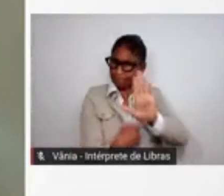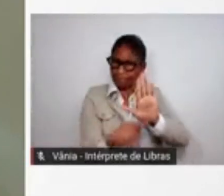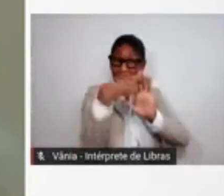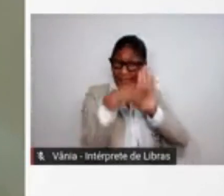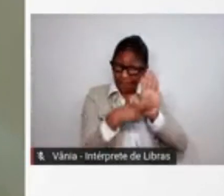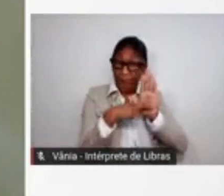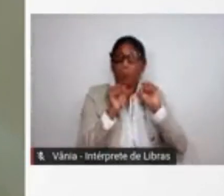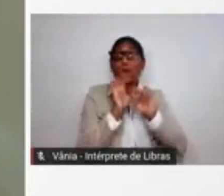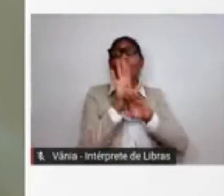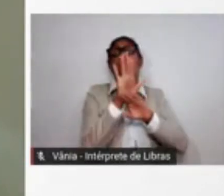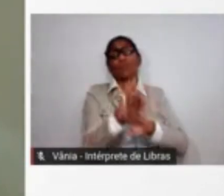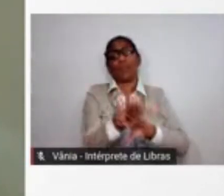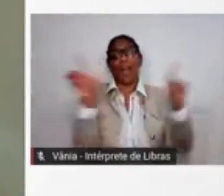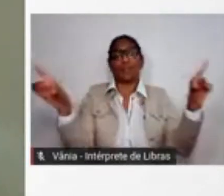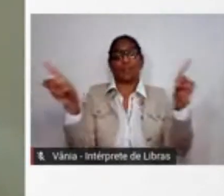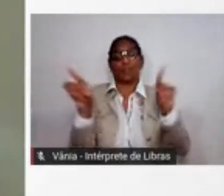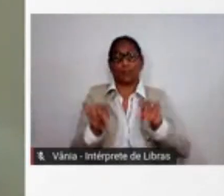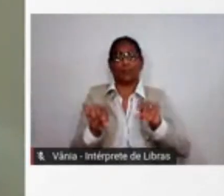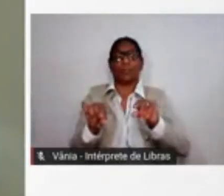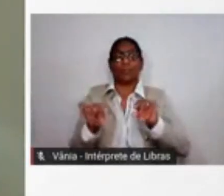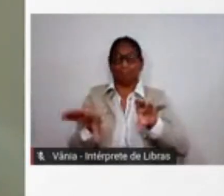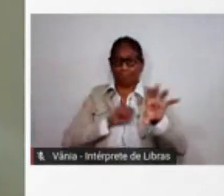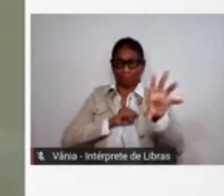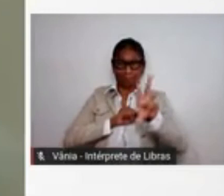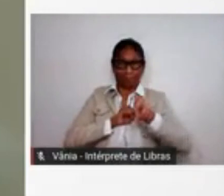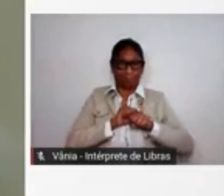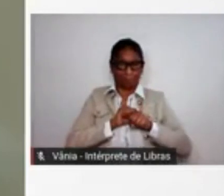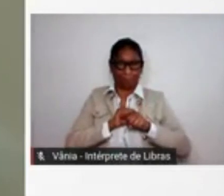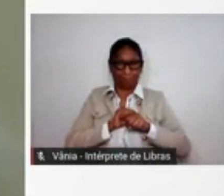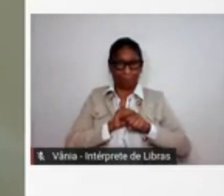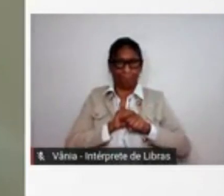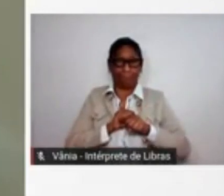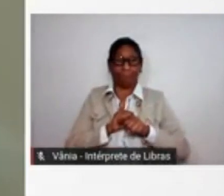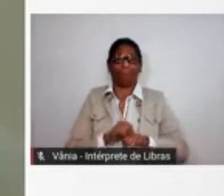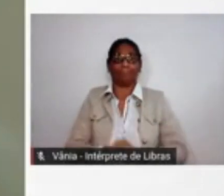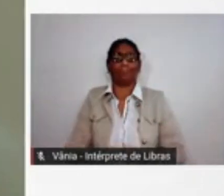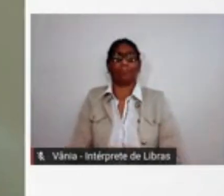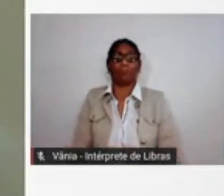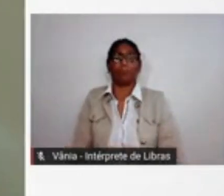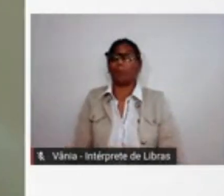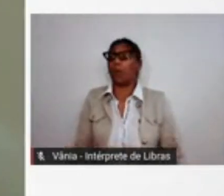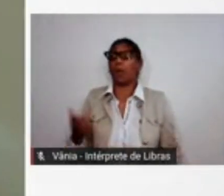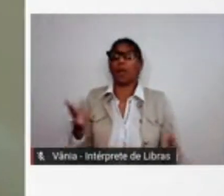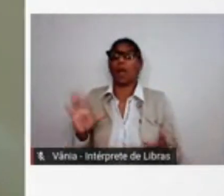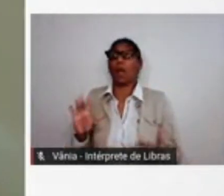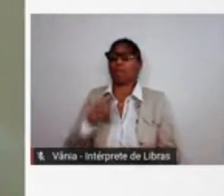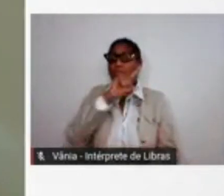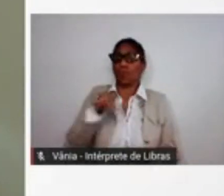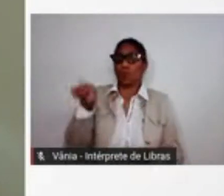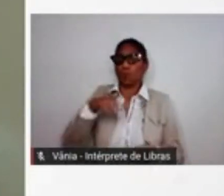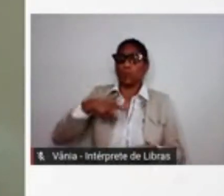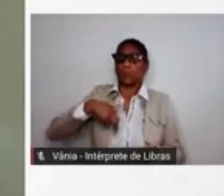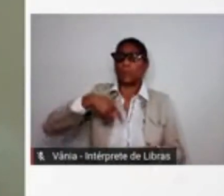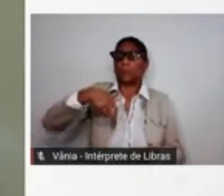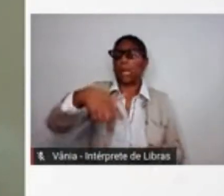podem ajudar a reduzir o contágio, mesmo sem maior restrição de circulação. Então, nós